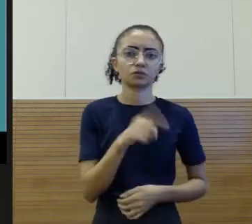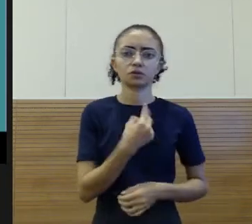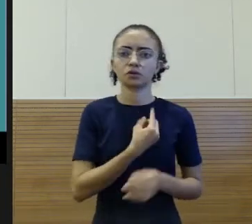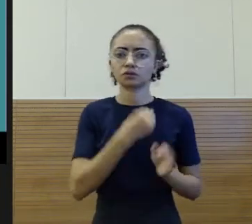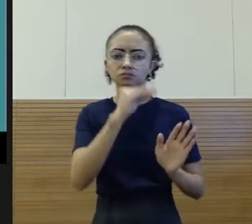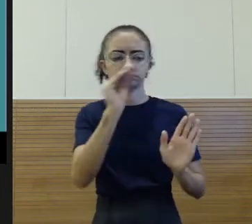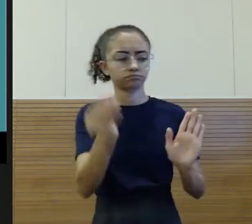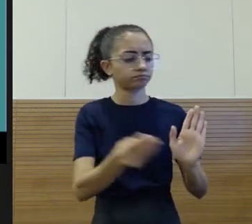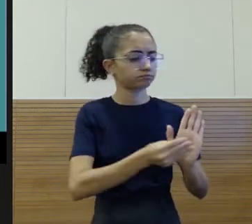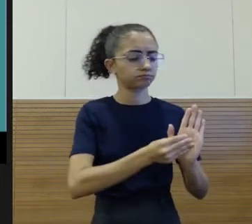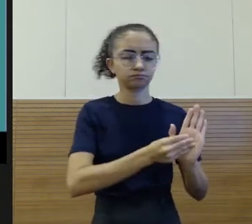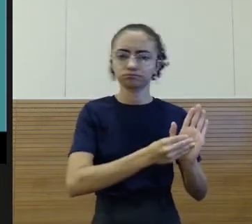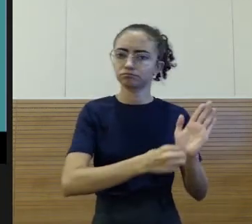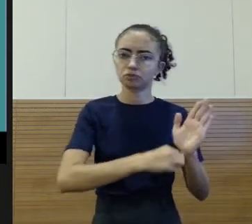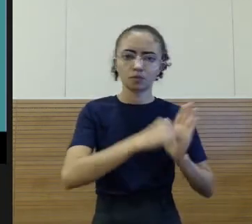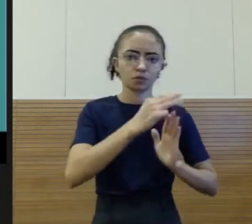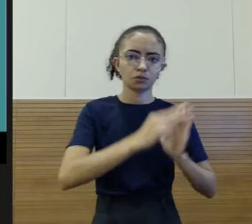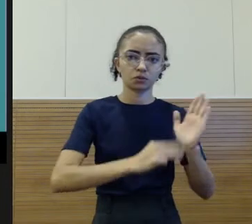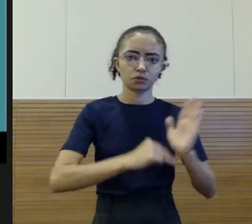atuais.